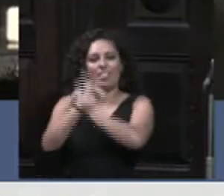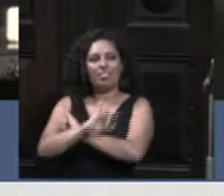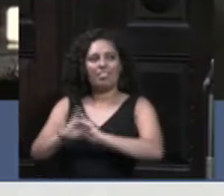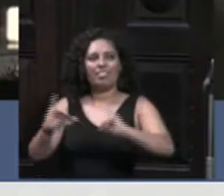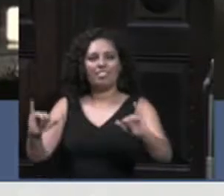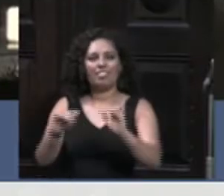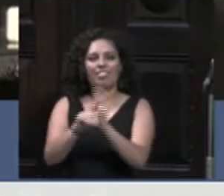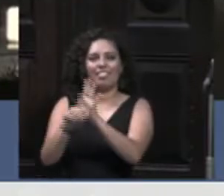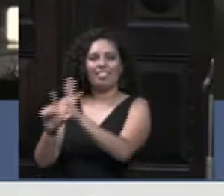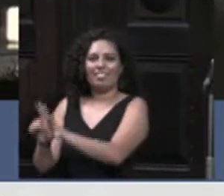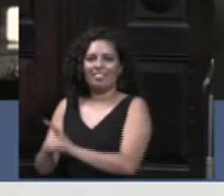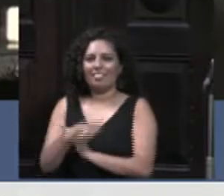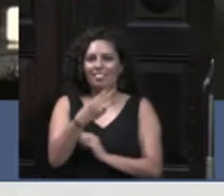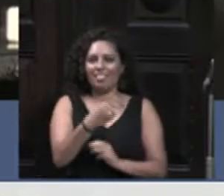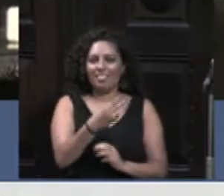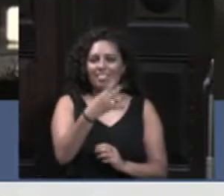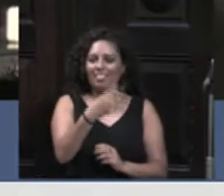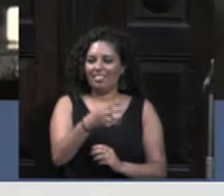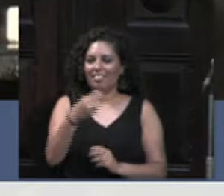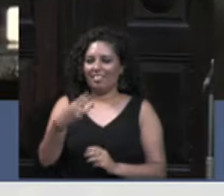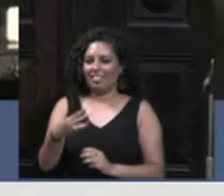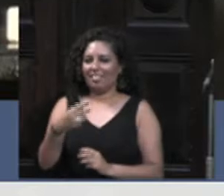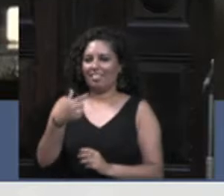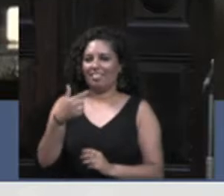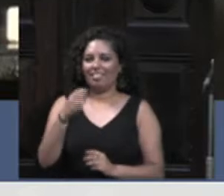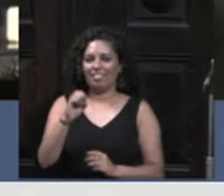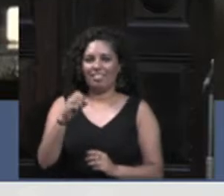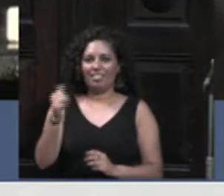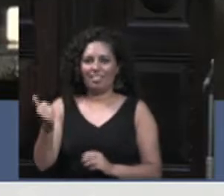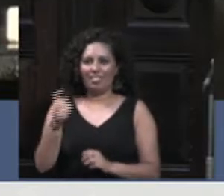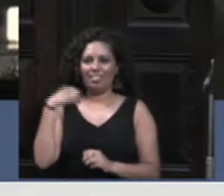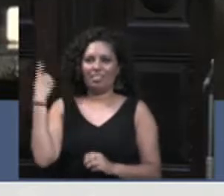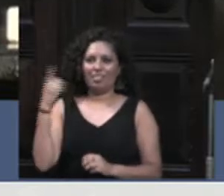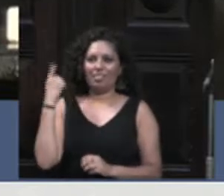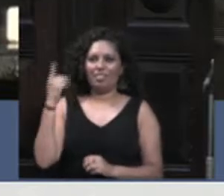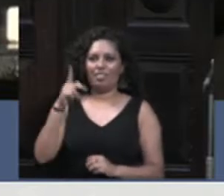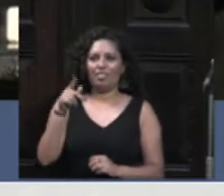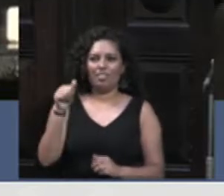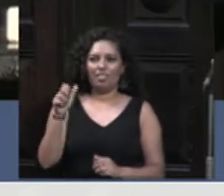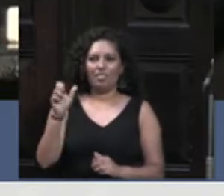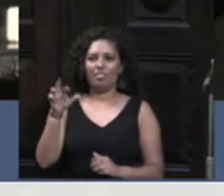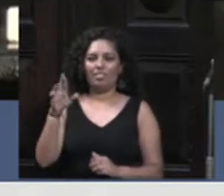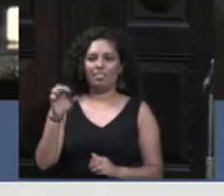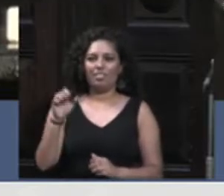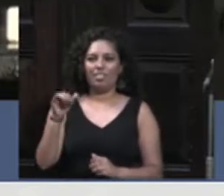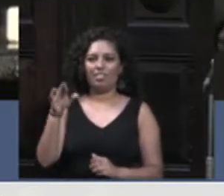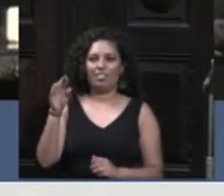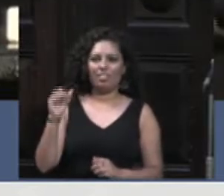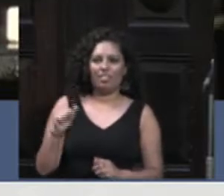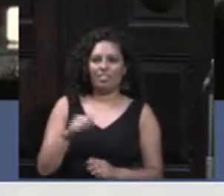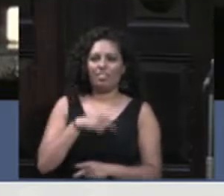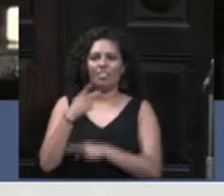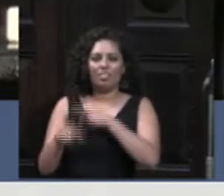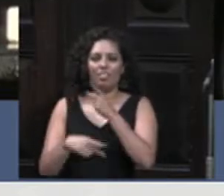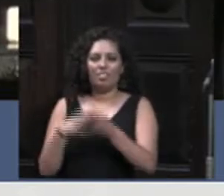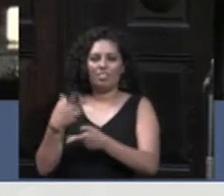Anuncio projeto de lei 4301 de 2018, de autoria da deputada Daniele Guerreiro, que institui o Dia Estadual do Portador da